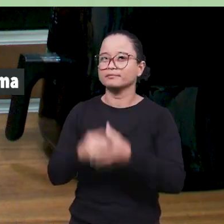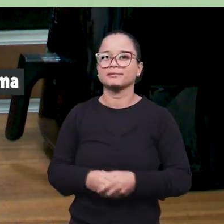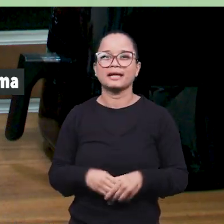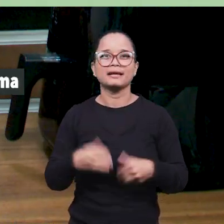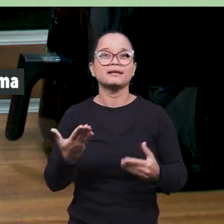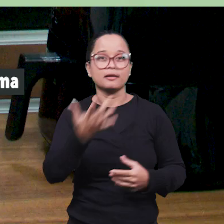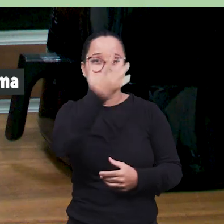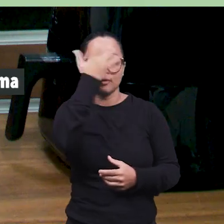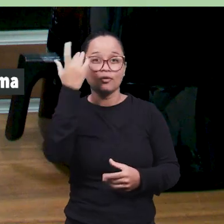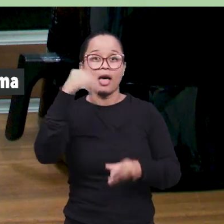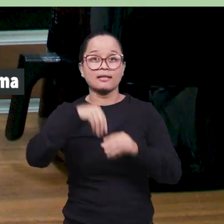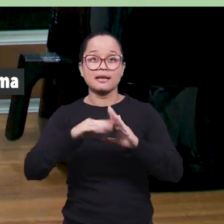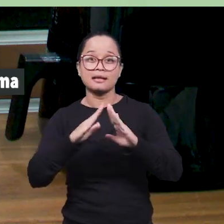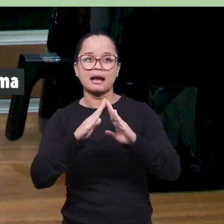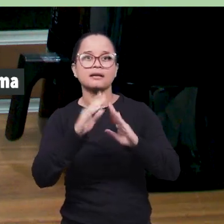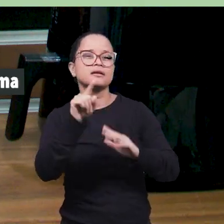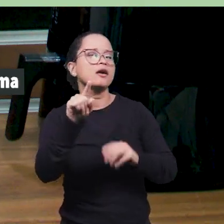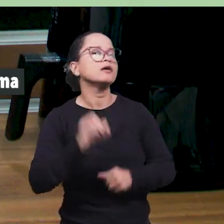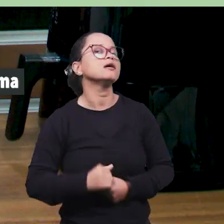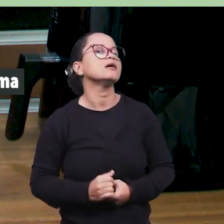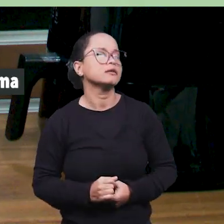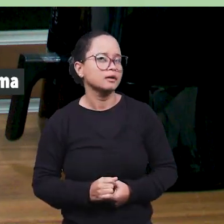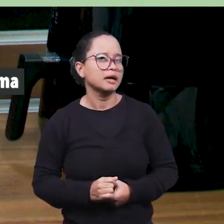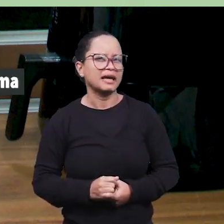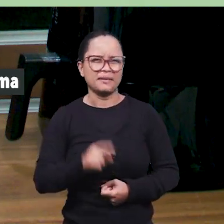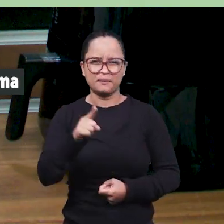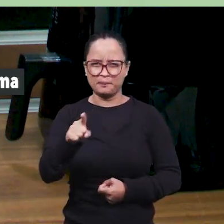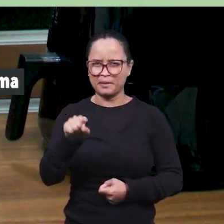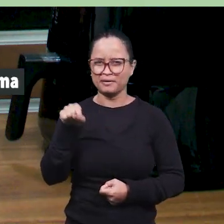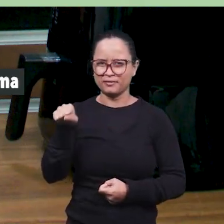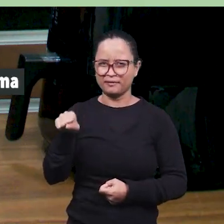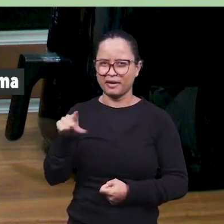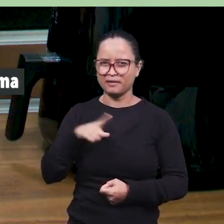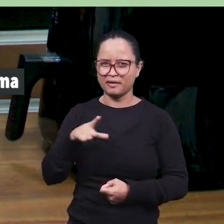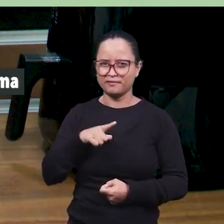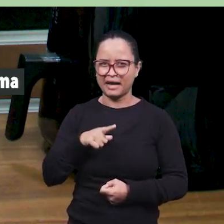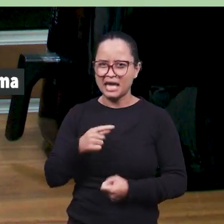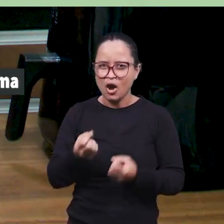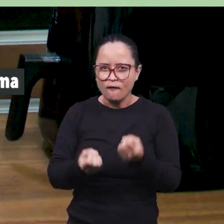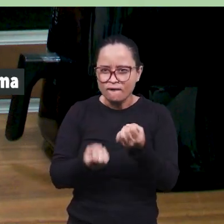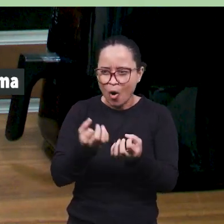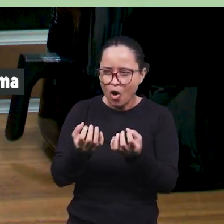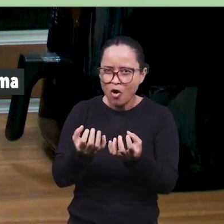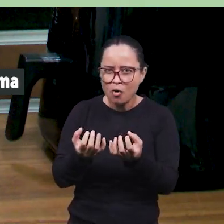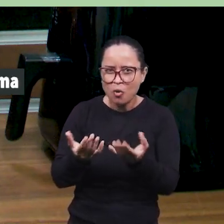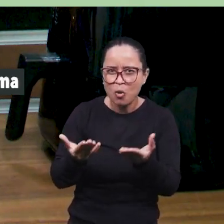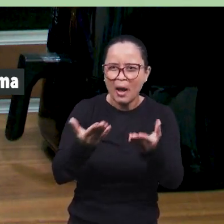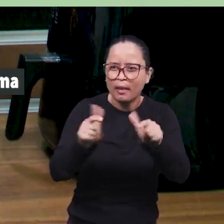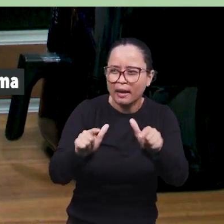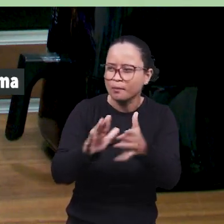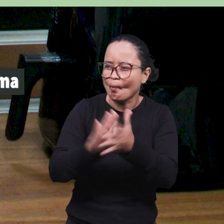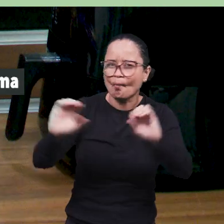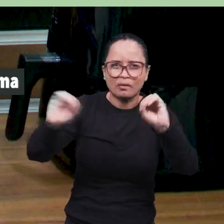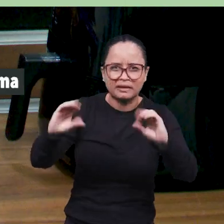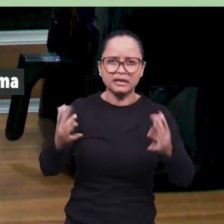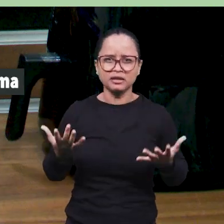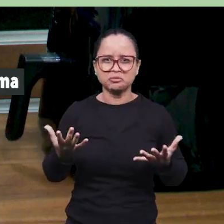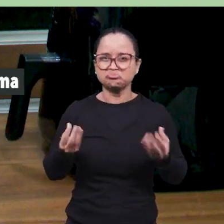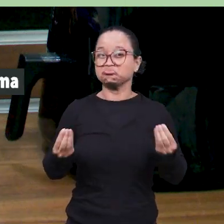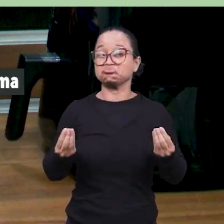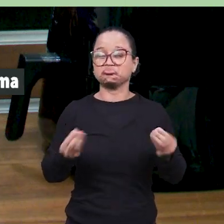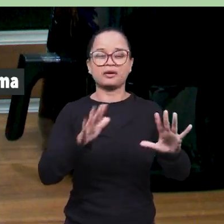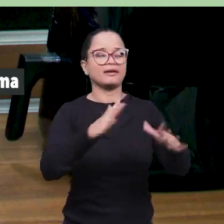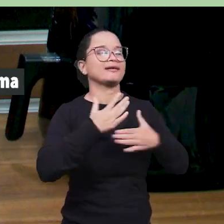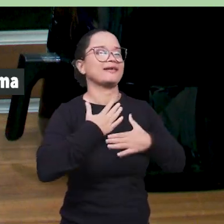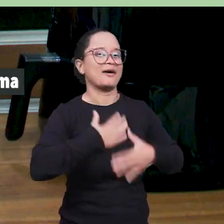O pessoal de casa deve estar pensando, mas isso vai ser assim, cru desse jeito? Não, de forma alguma. Calma